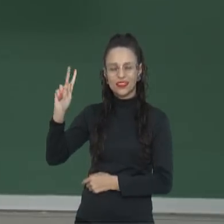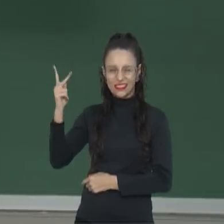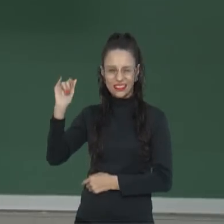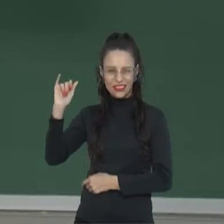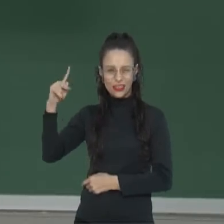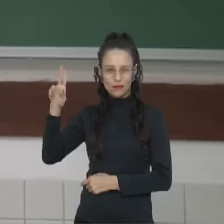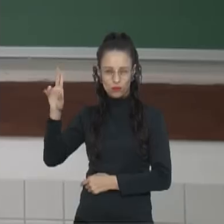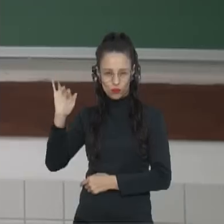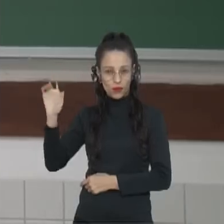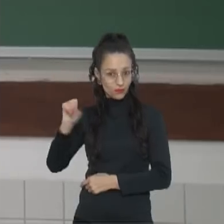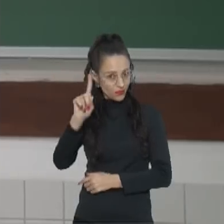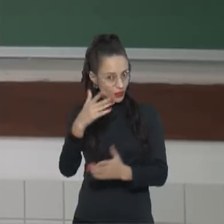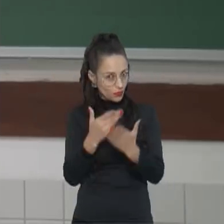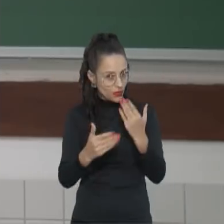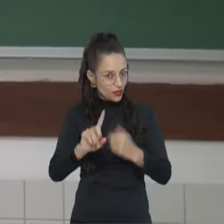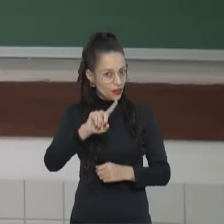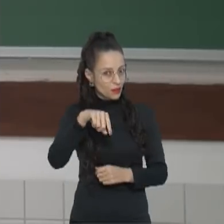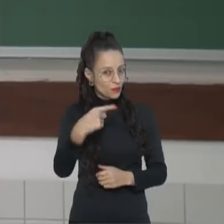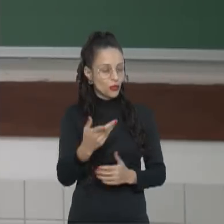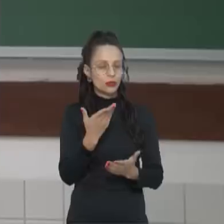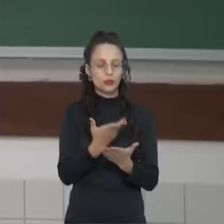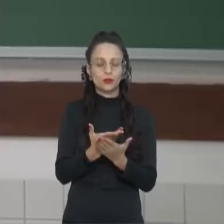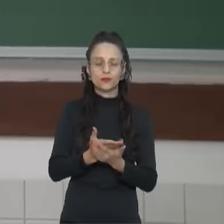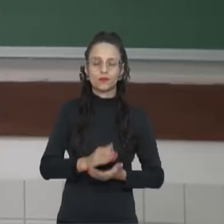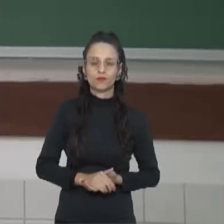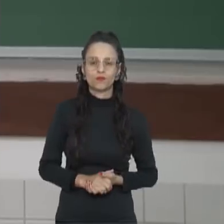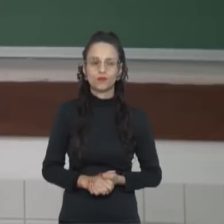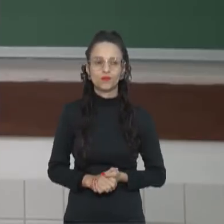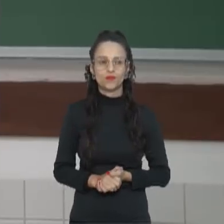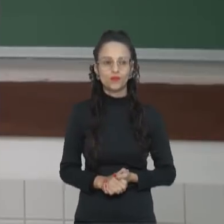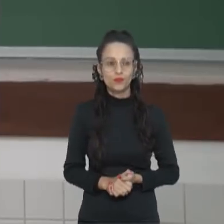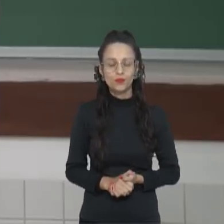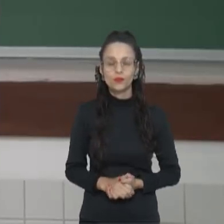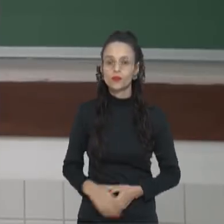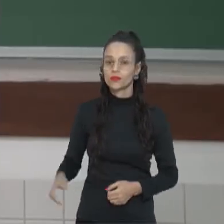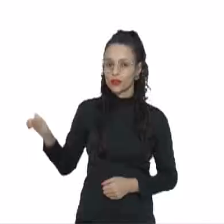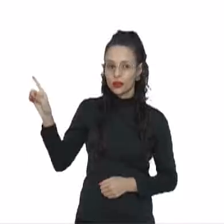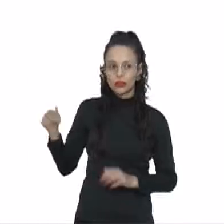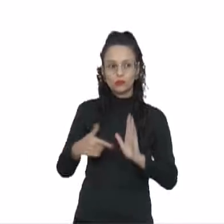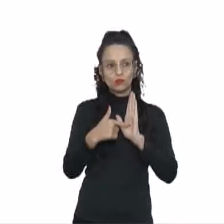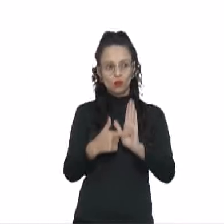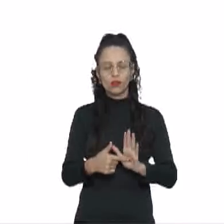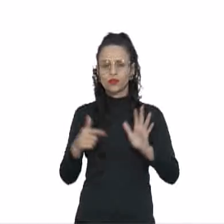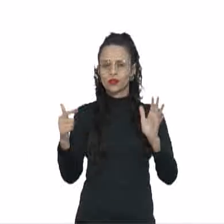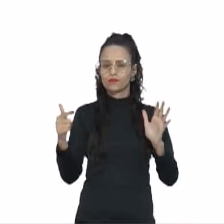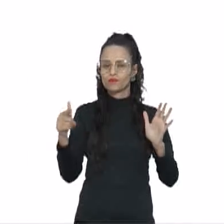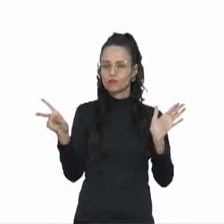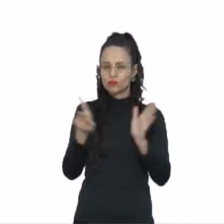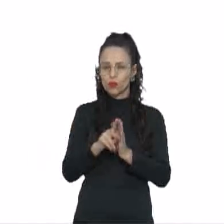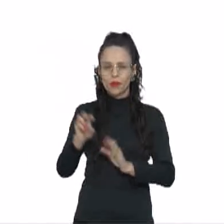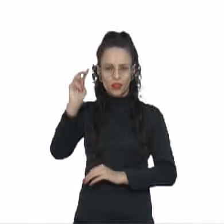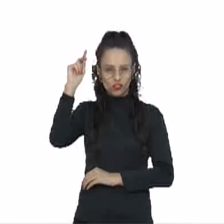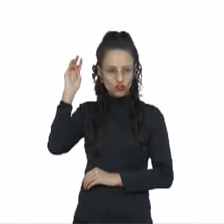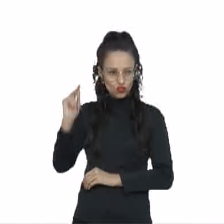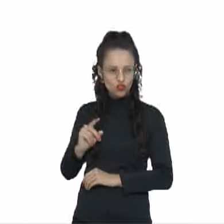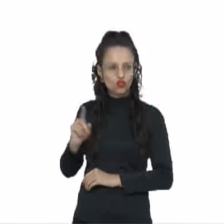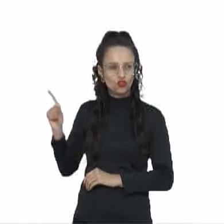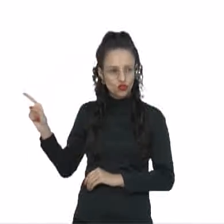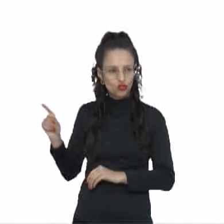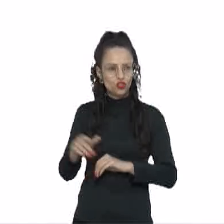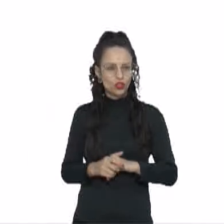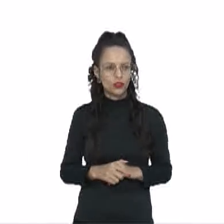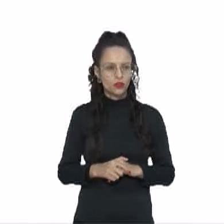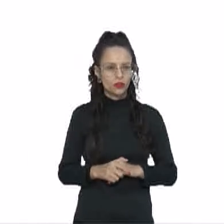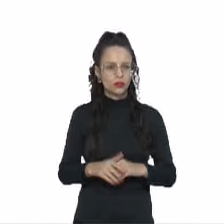bacana. Não percam, tá o merchan da próxima aula aí. Aqui eu trouxe para vocês umas ruínas incas de Ingapirca,